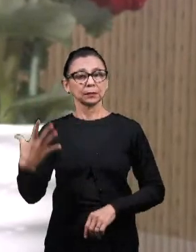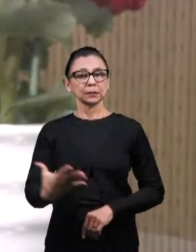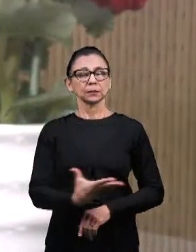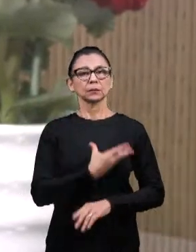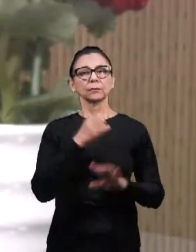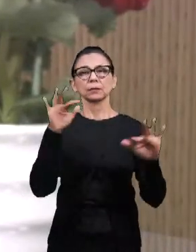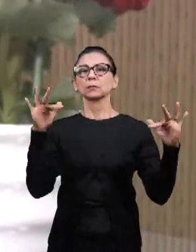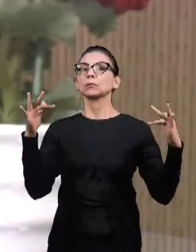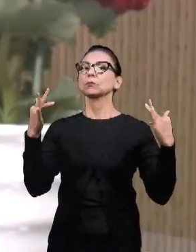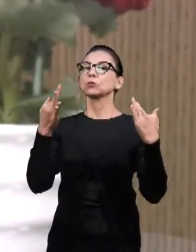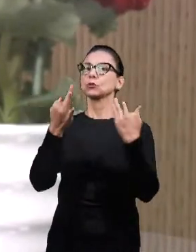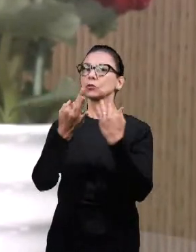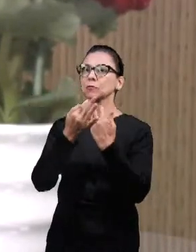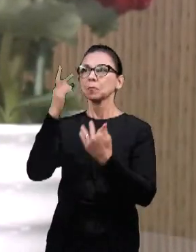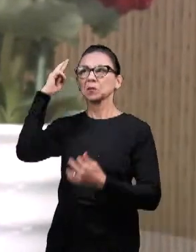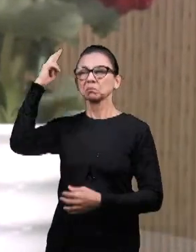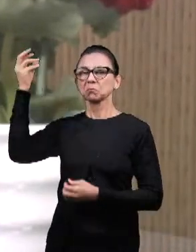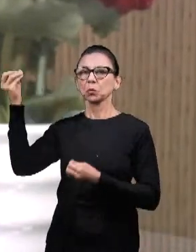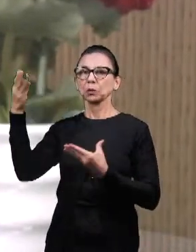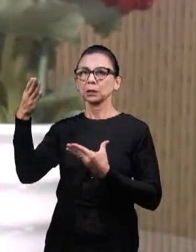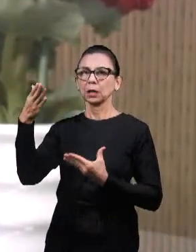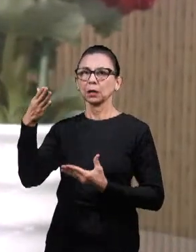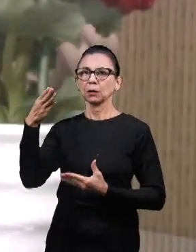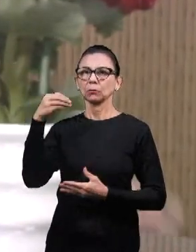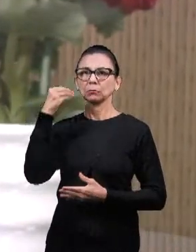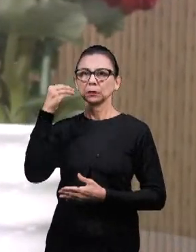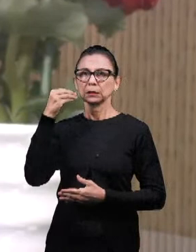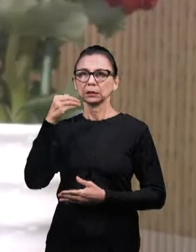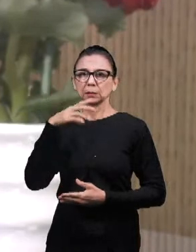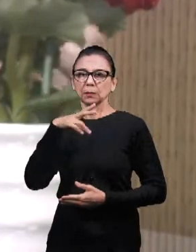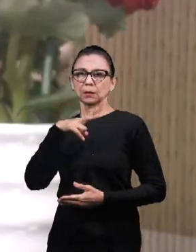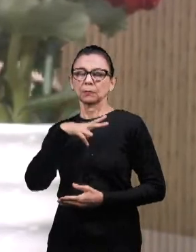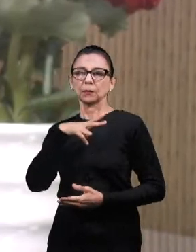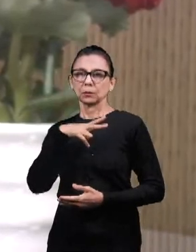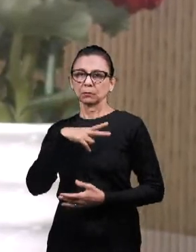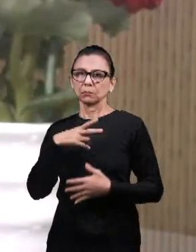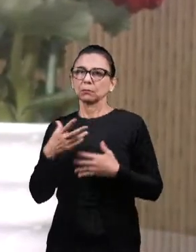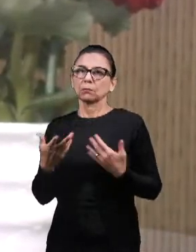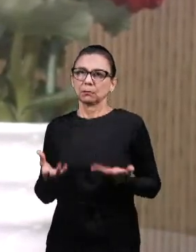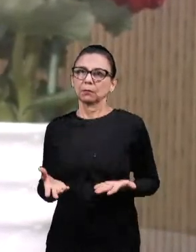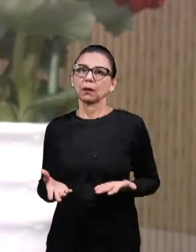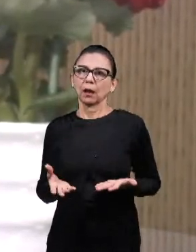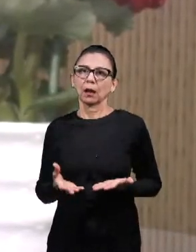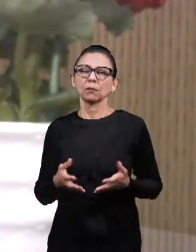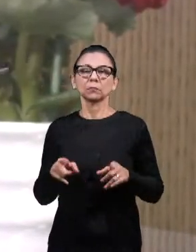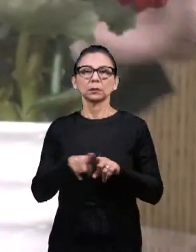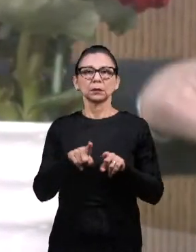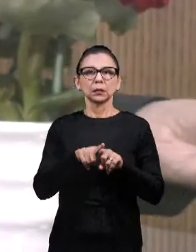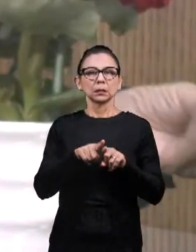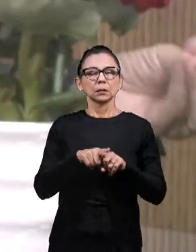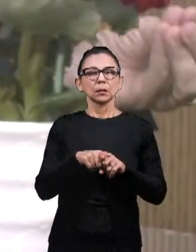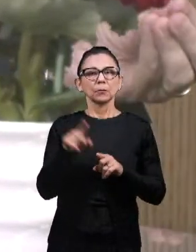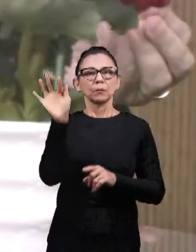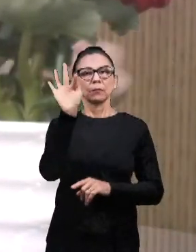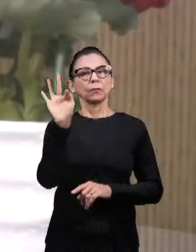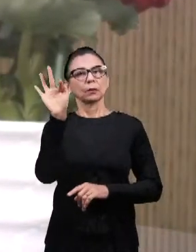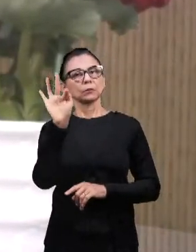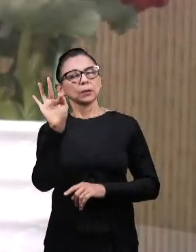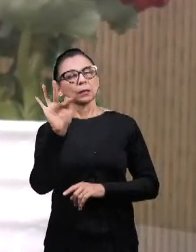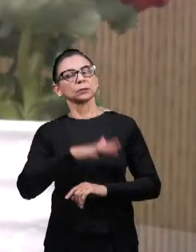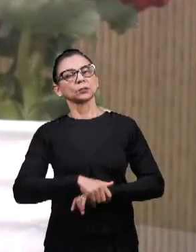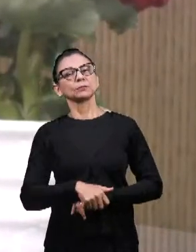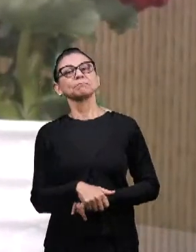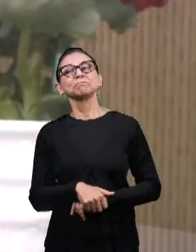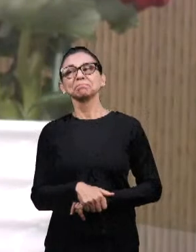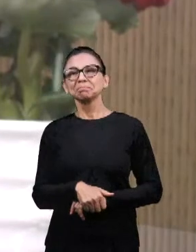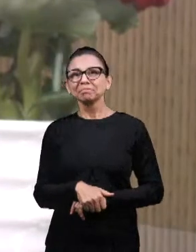essa experiência particular a ele, na vida particular, na vida acadêmica ali na faculdade e na vida familiar. Ele